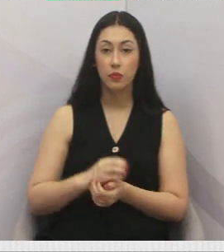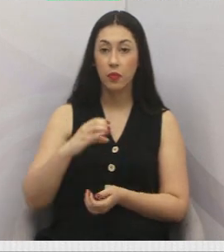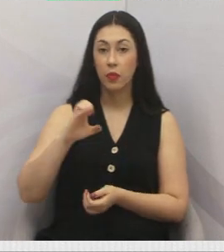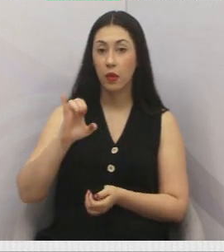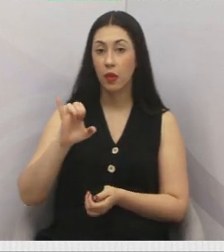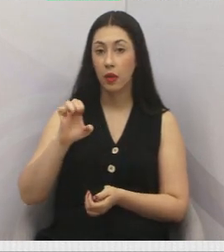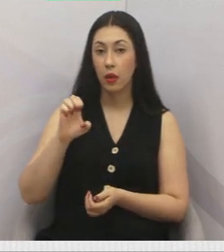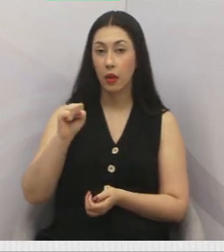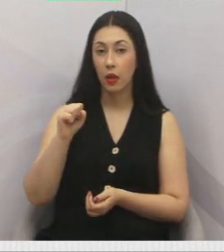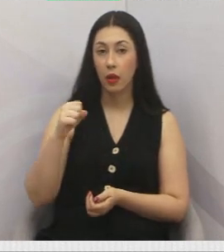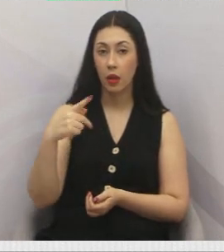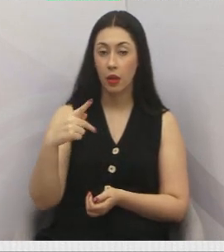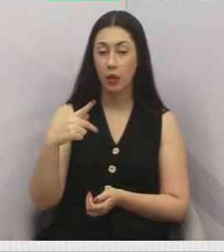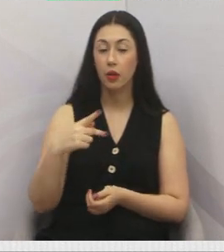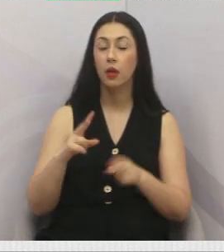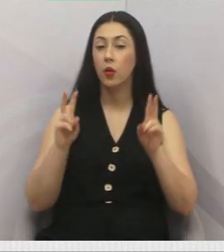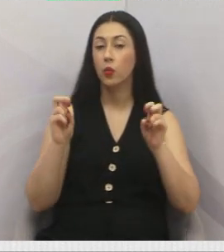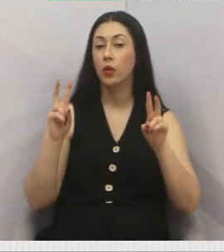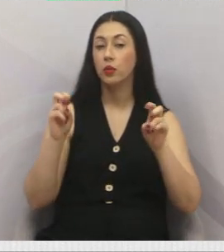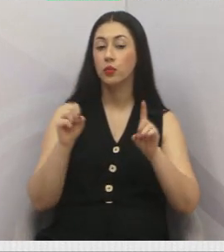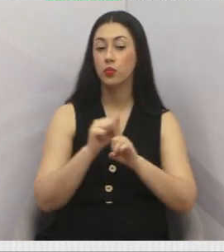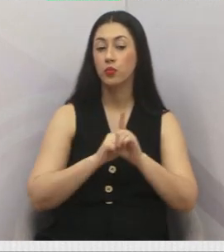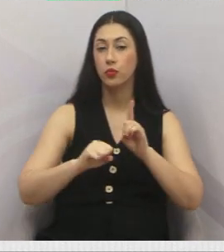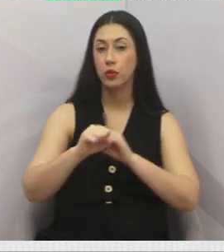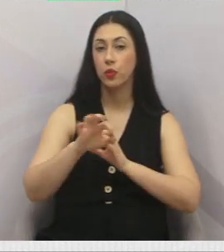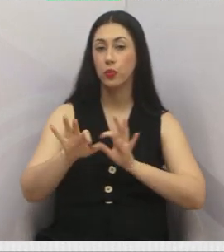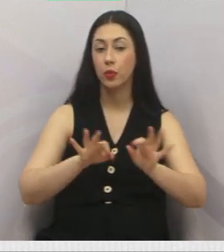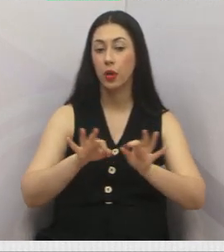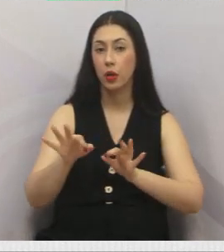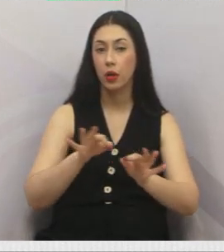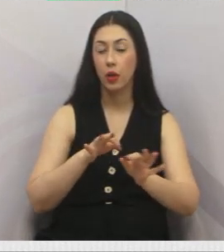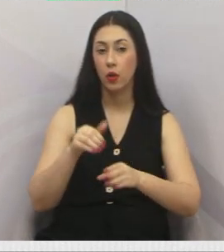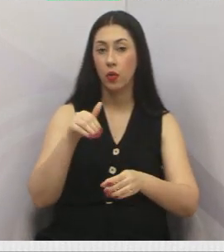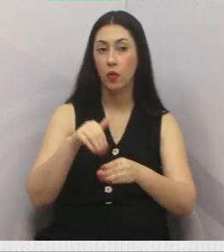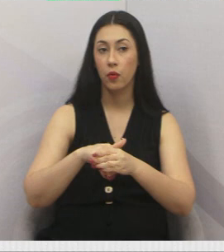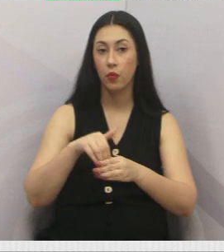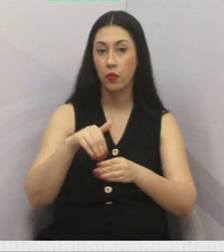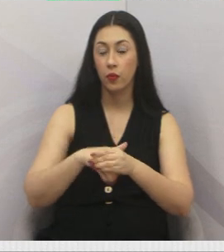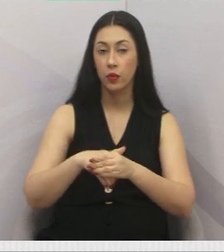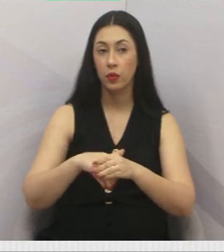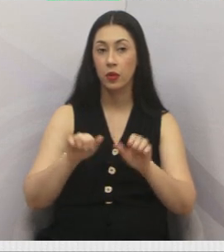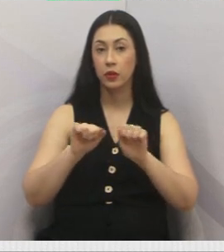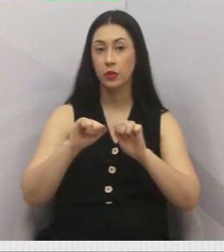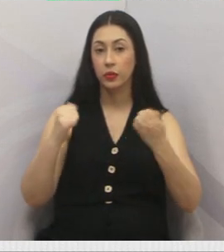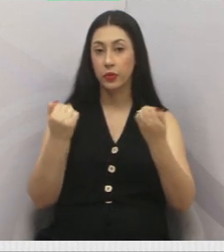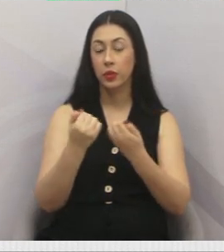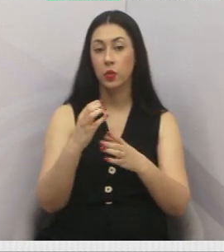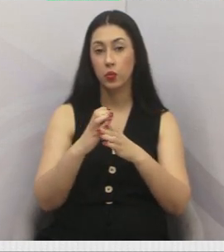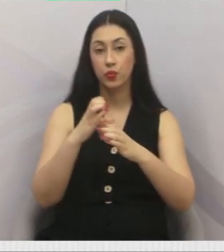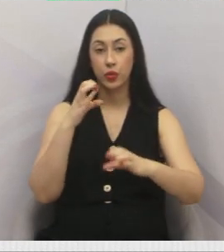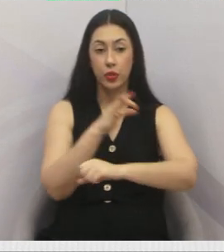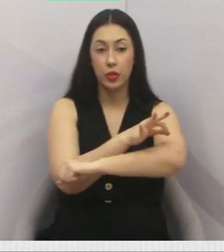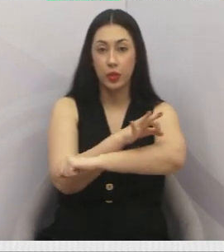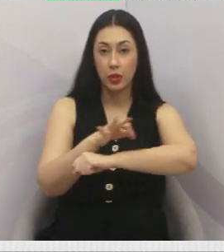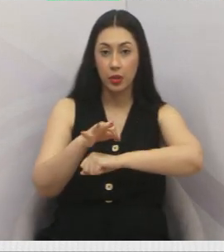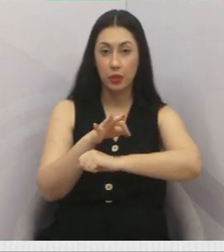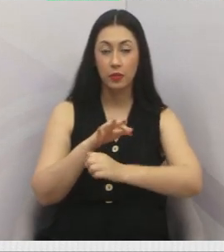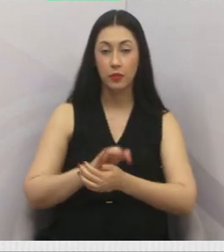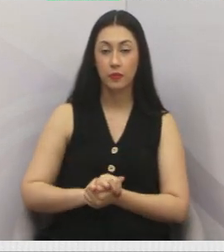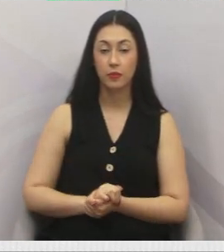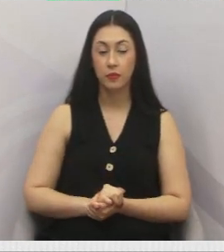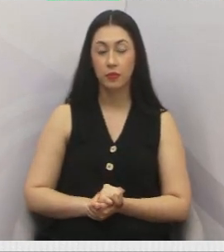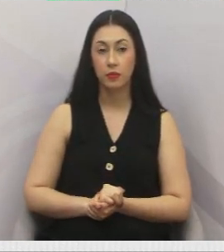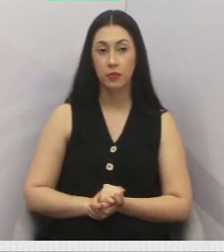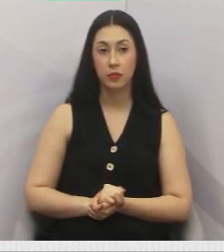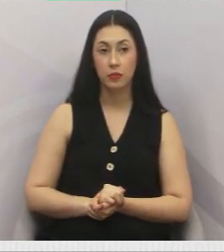CIESP. E segmento organização da sociedade civil, um voto para Associação dos Engenheiros e Arquitetos de Jacareí.